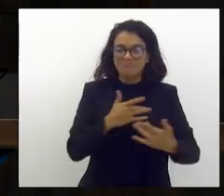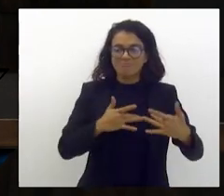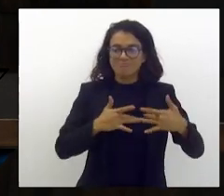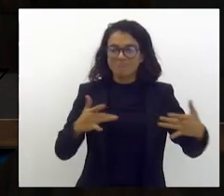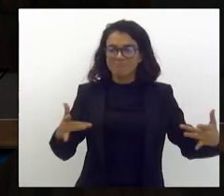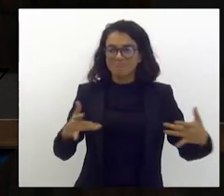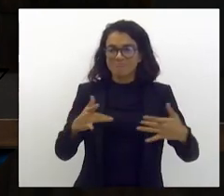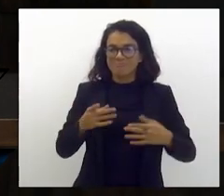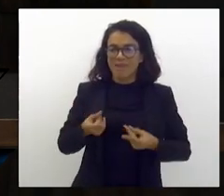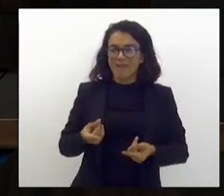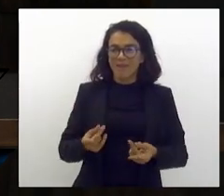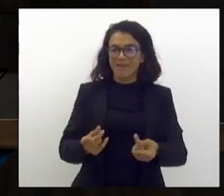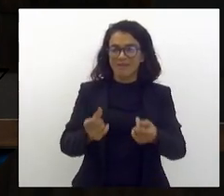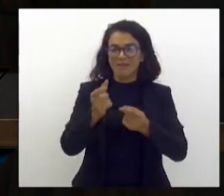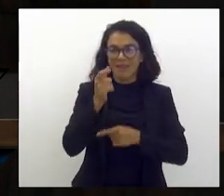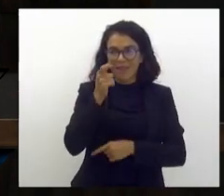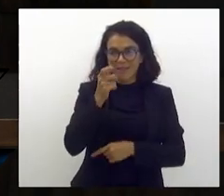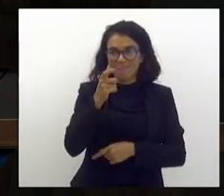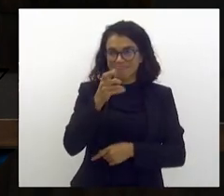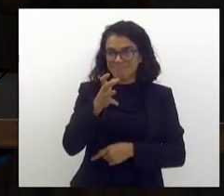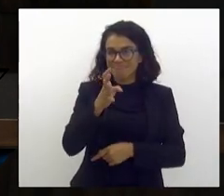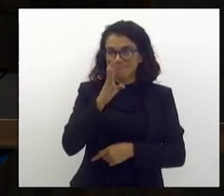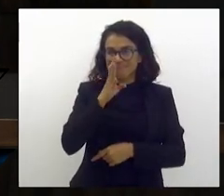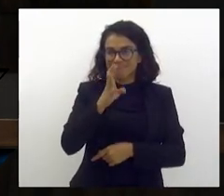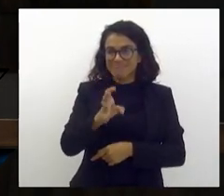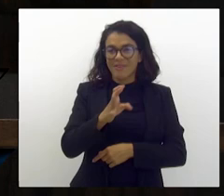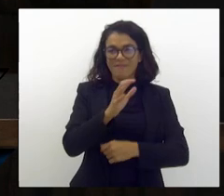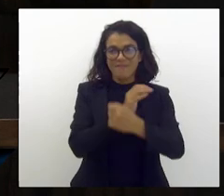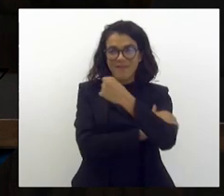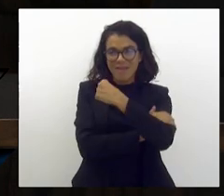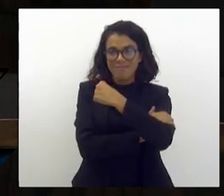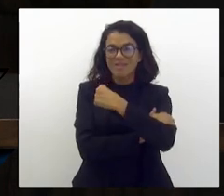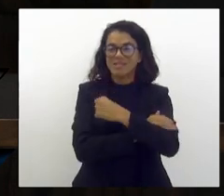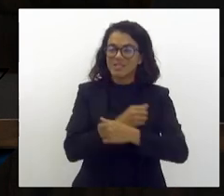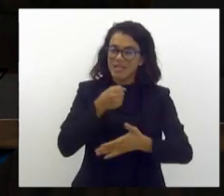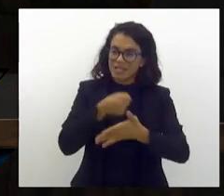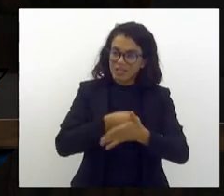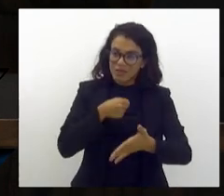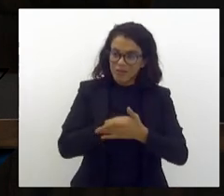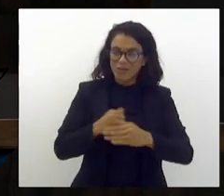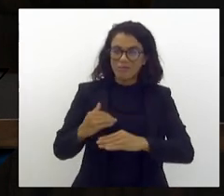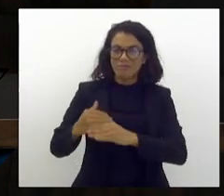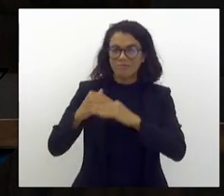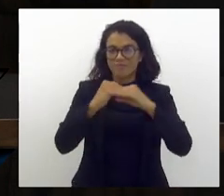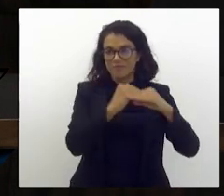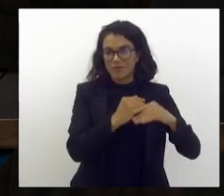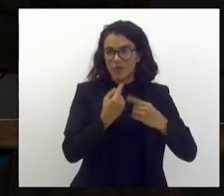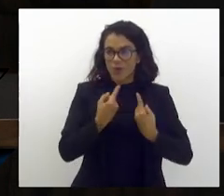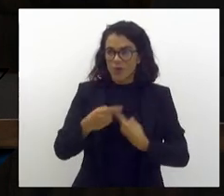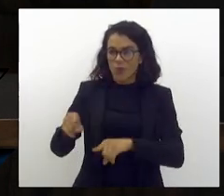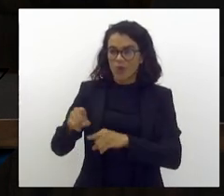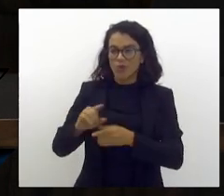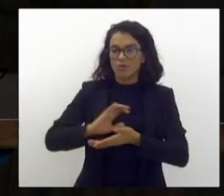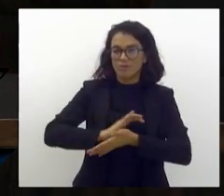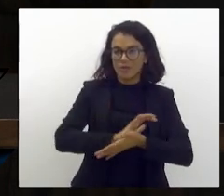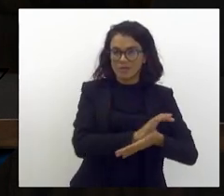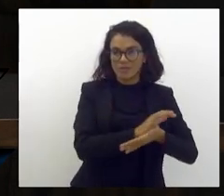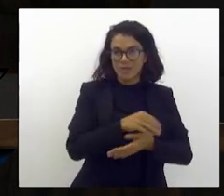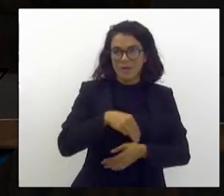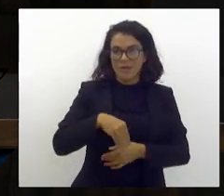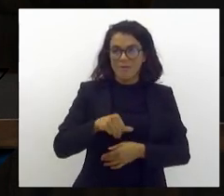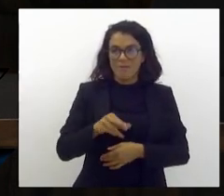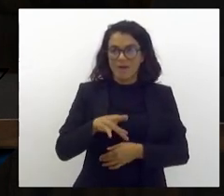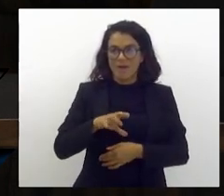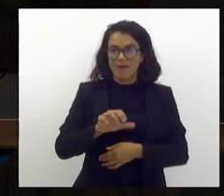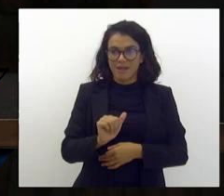eterna admiração a essa companheira feminista que luta pela igualdade contra o preconceito, que é a Maria